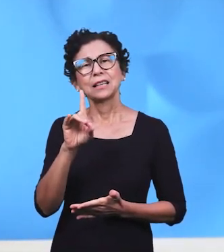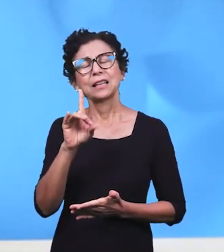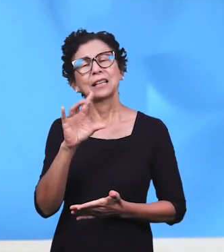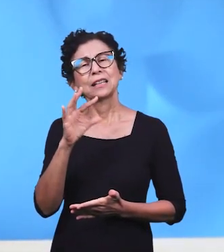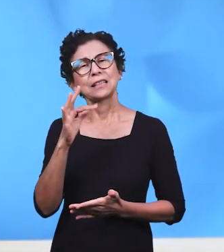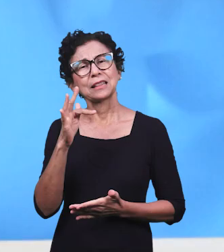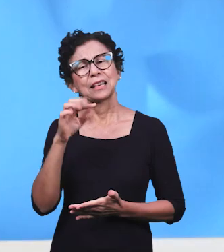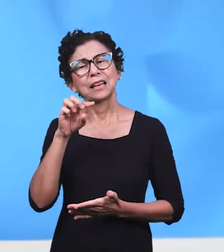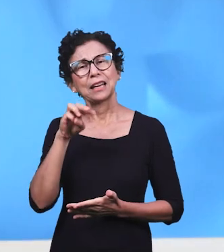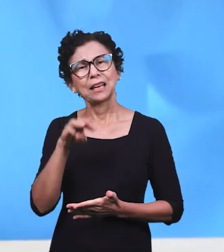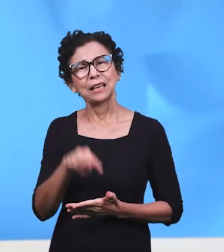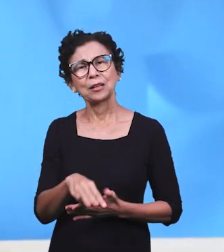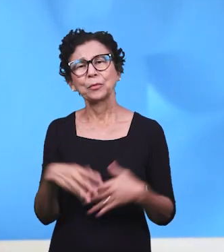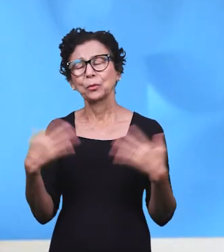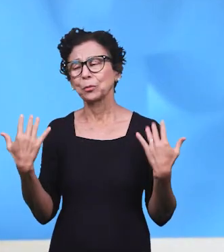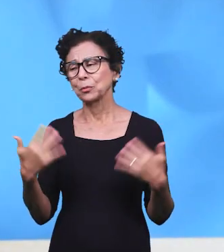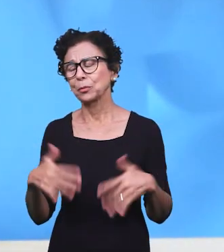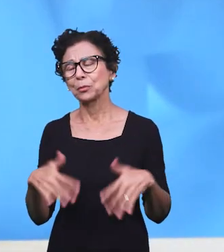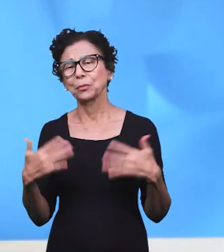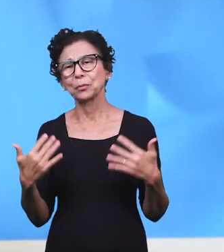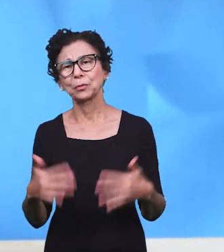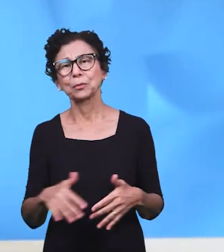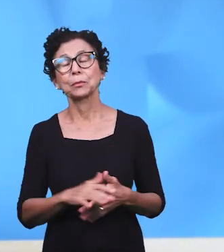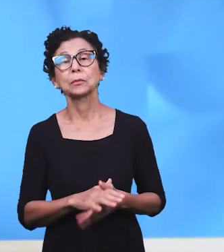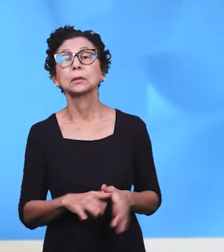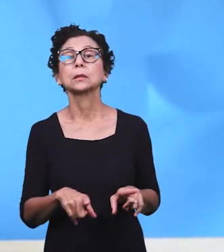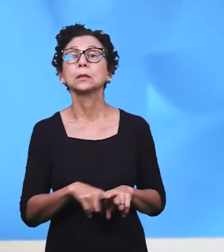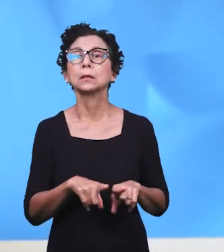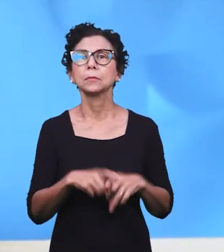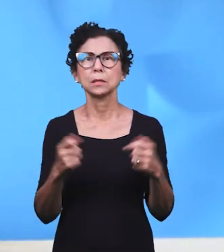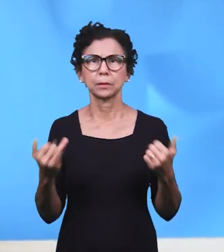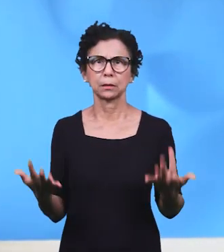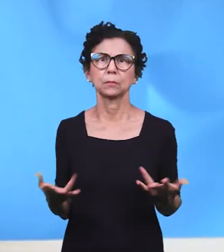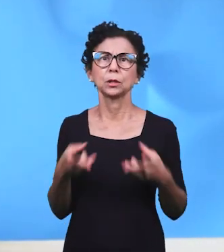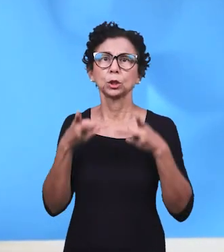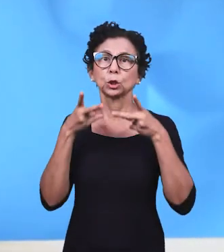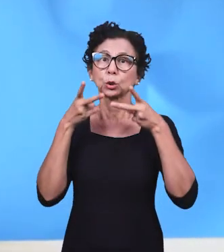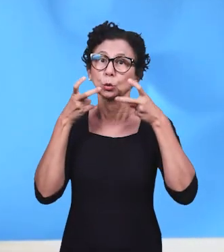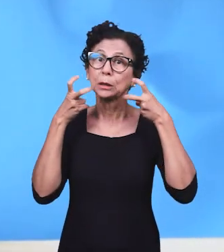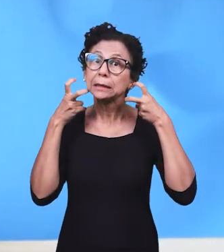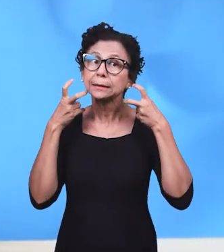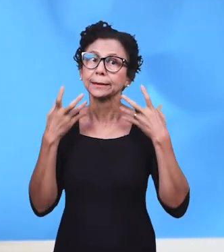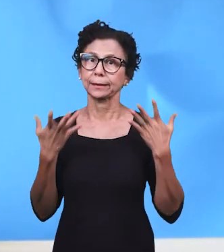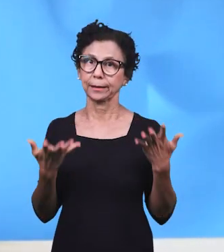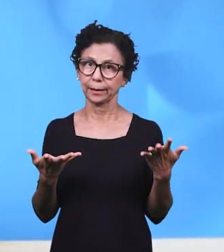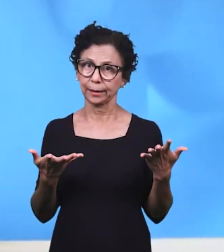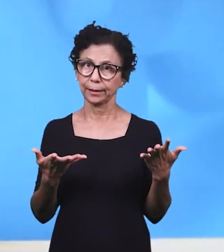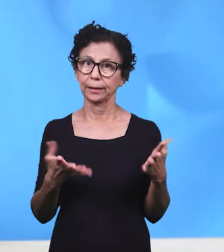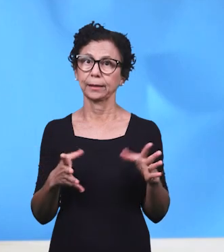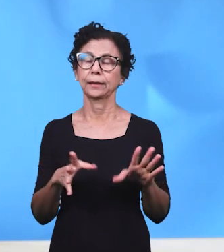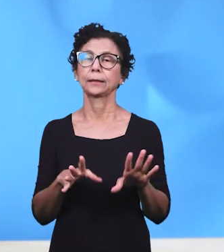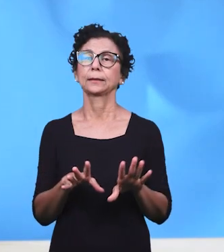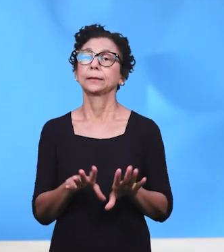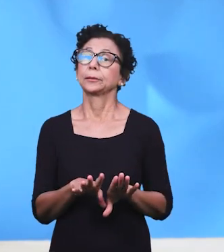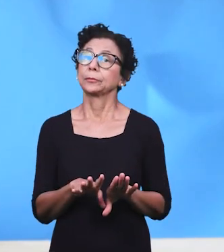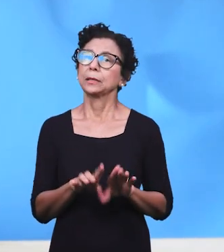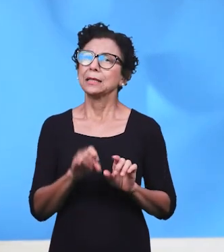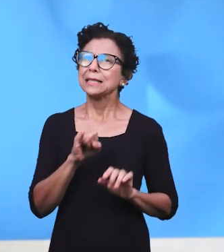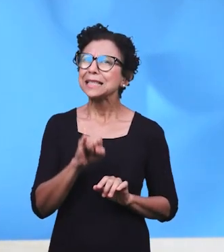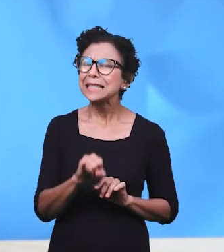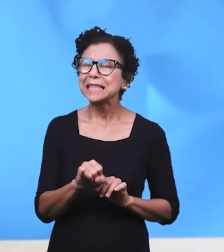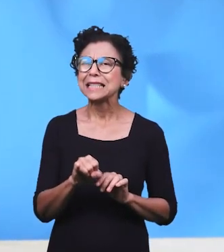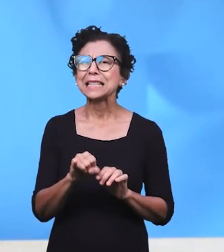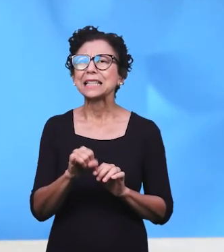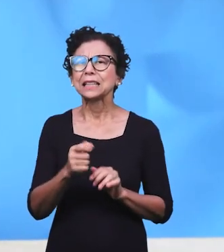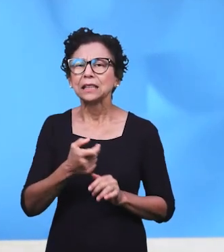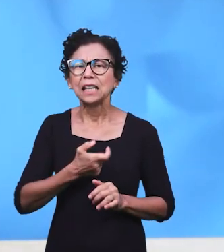mal adaptada. Também a gente tem que falar, como já falamos aqui anteriormente, sobre o câncer bucal, né? Também é uma correlação, porque